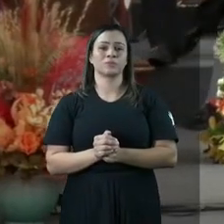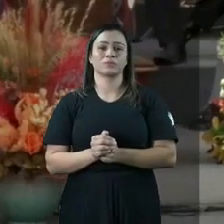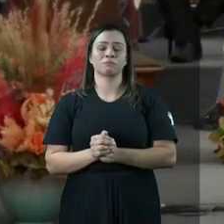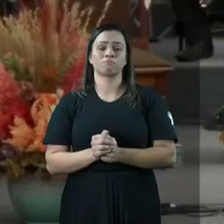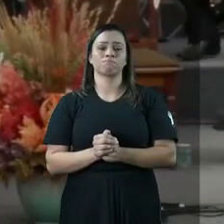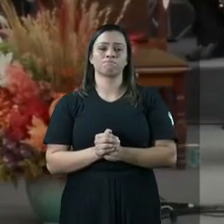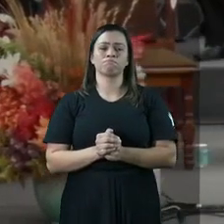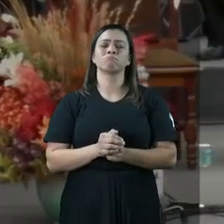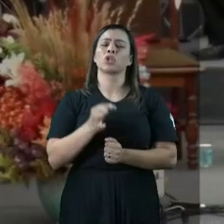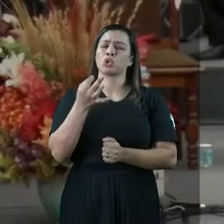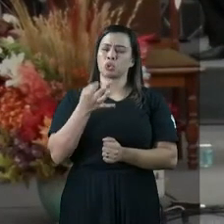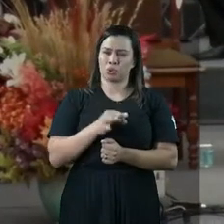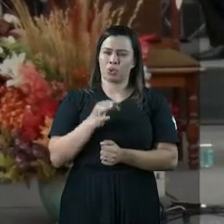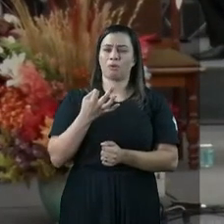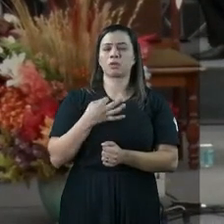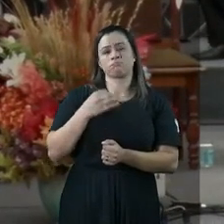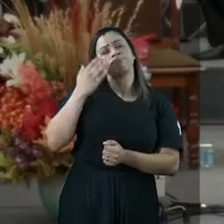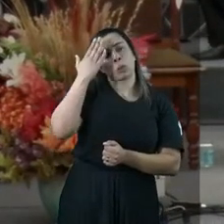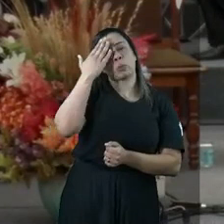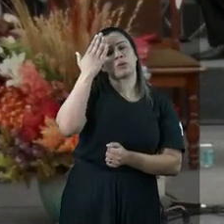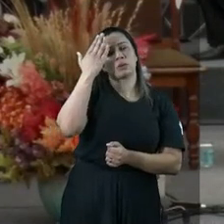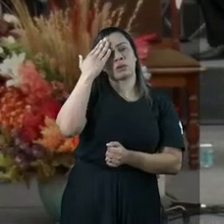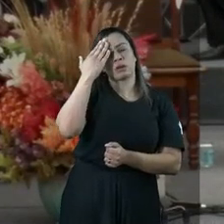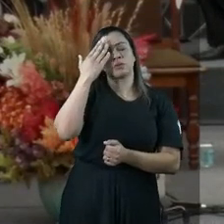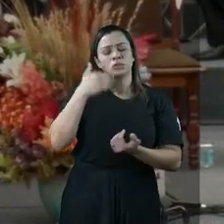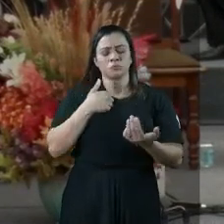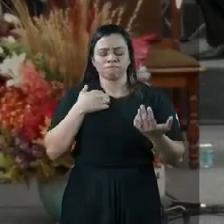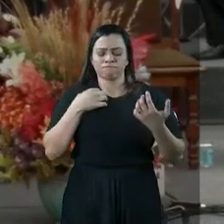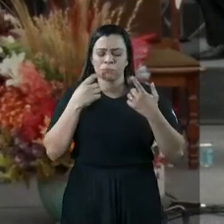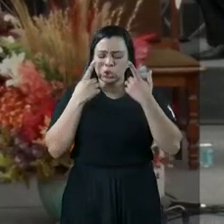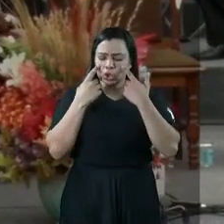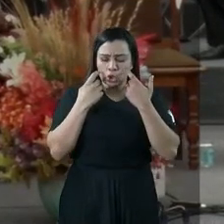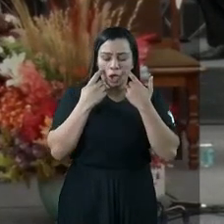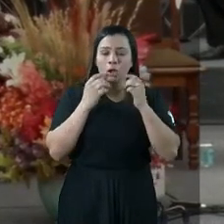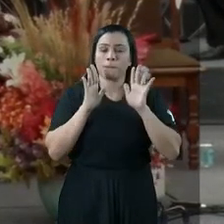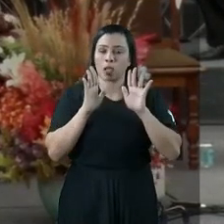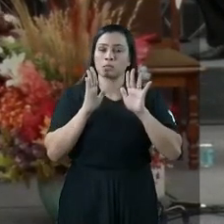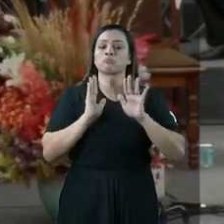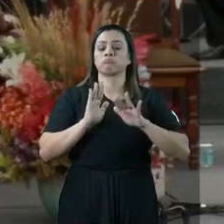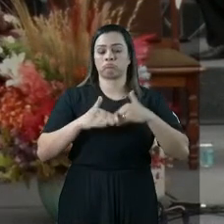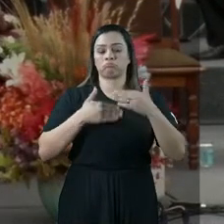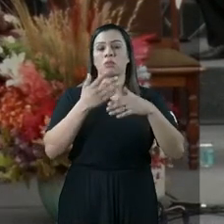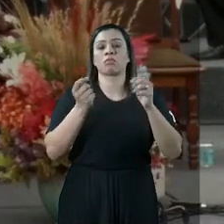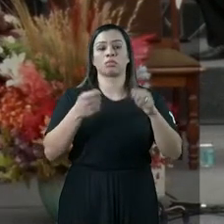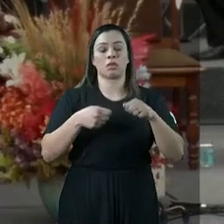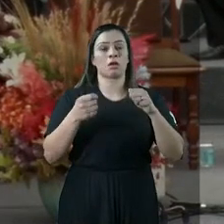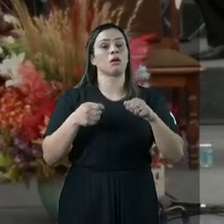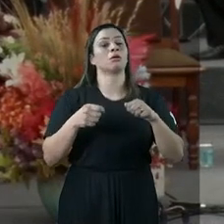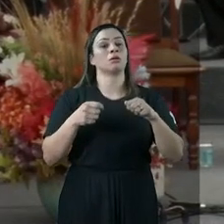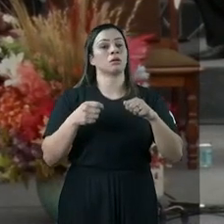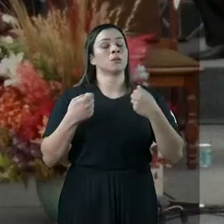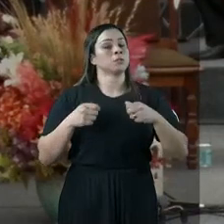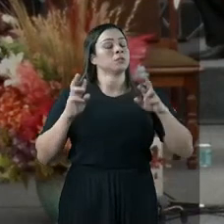Está doendo, a gente geme e chora, mas daqui a pouco está restaurado, porque o que a gente espera está depois das nuvens. De